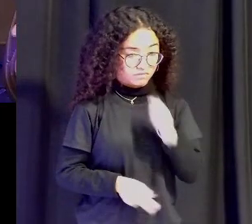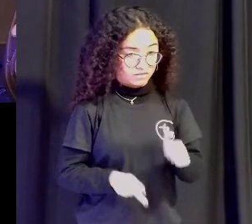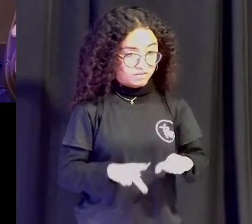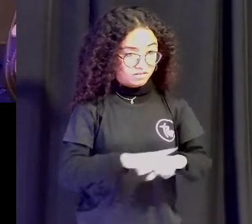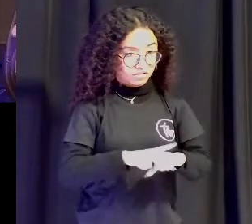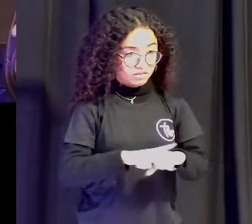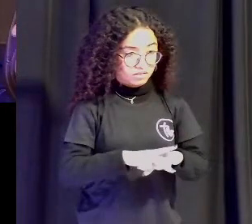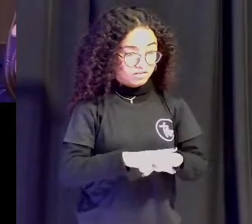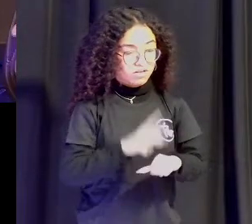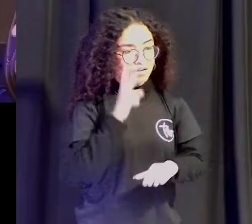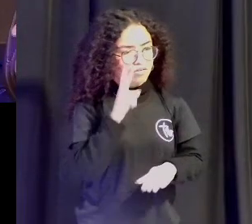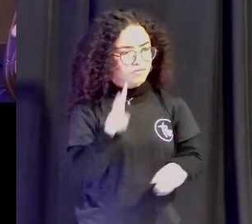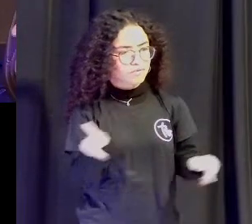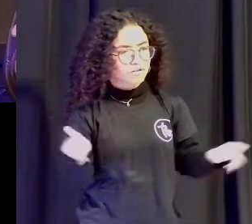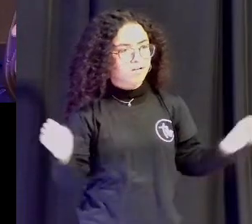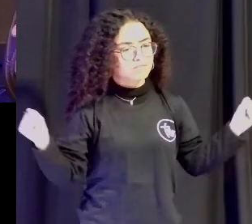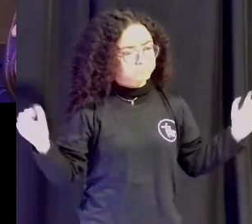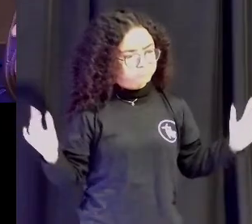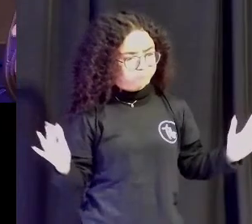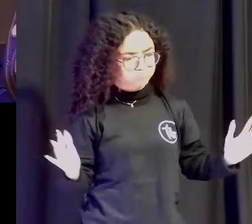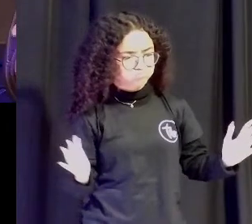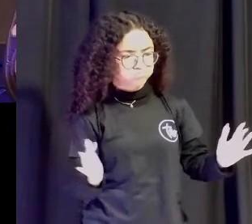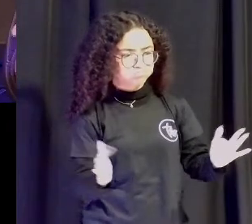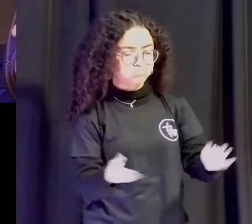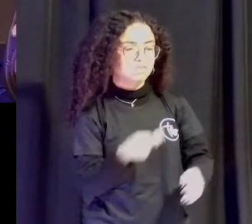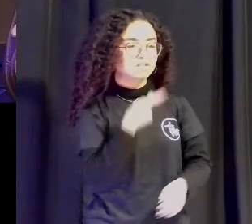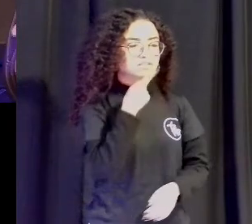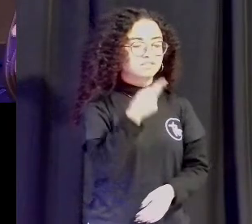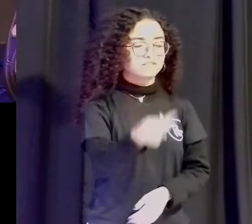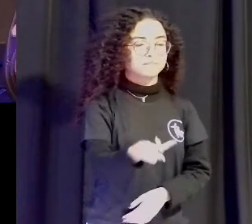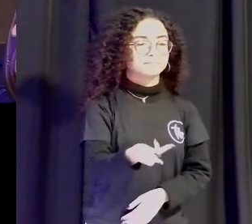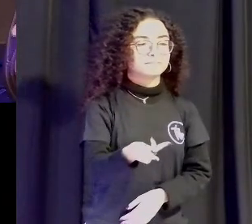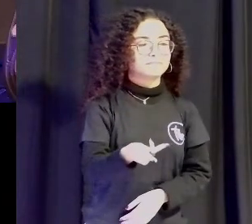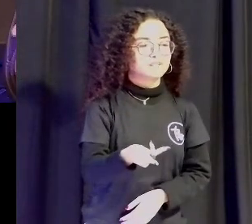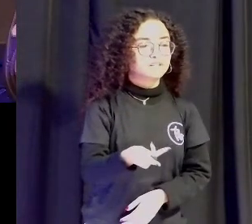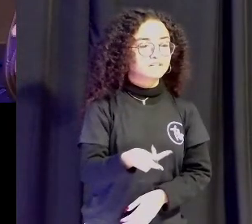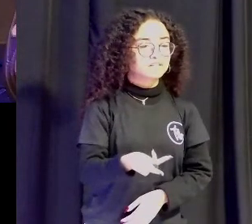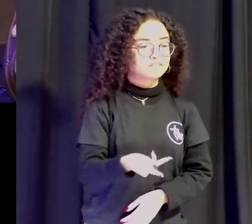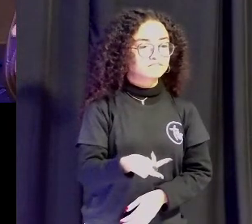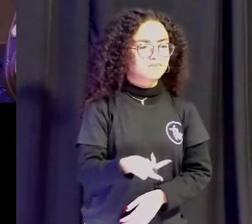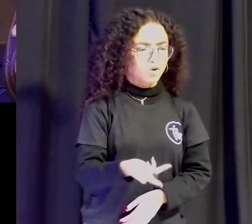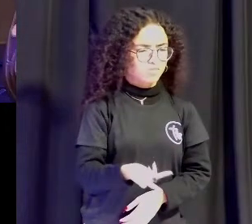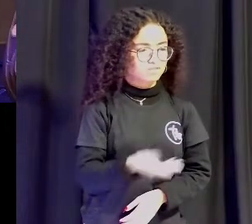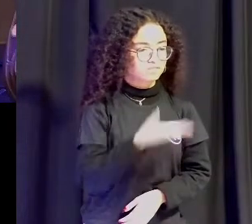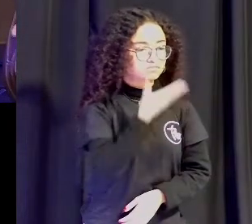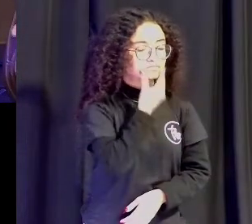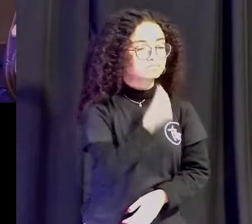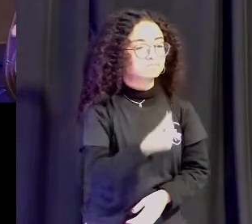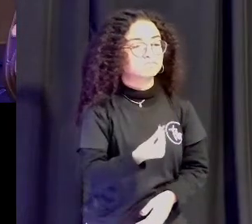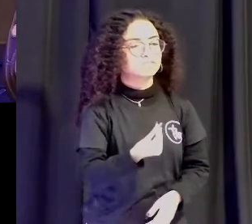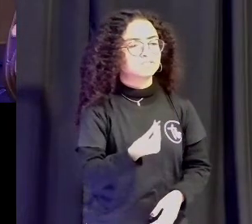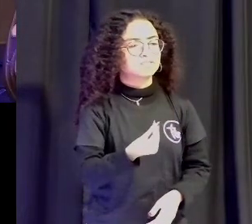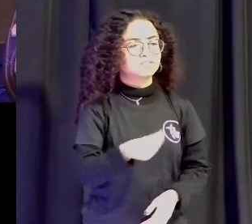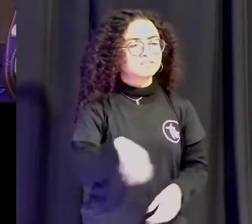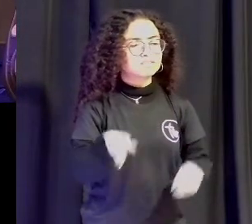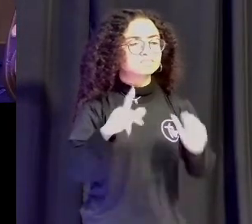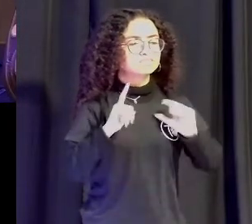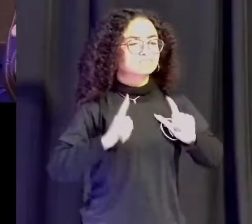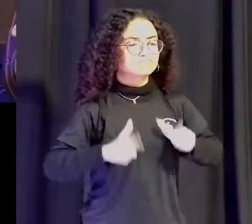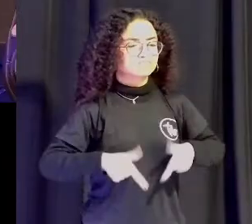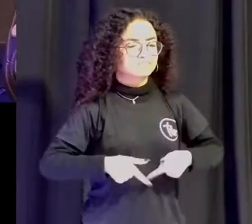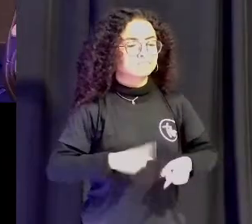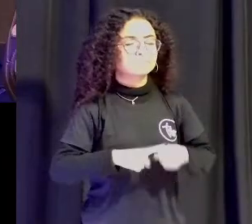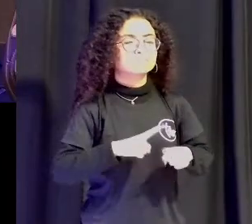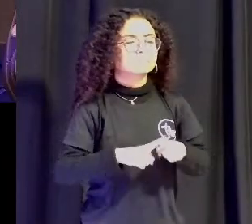Pedro, ao ver o povo se aproximar, disse a eles, varões israelitas, por que vós maravilhais